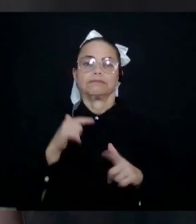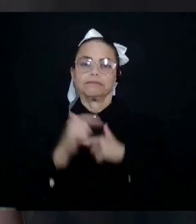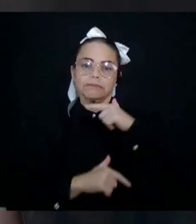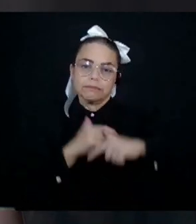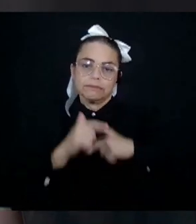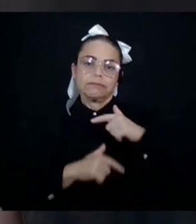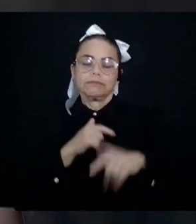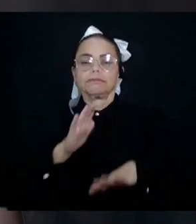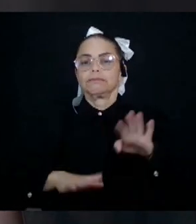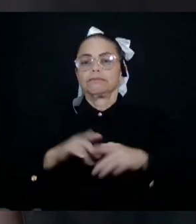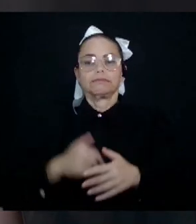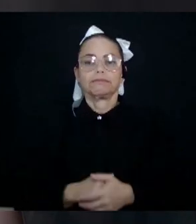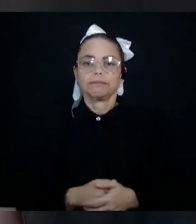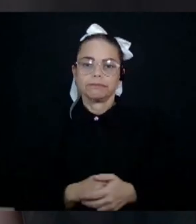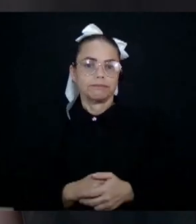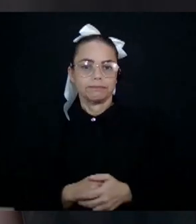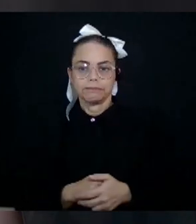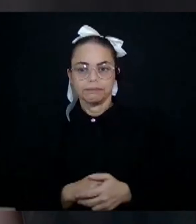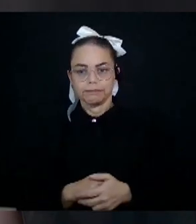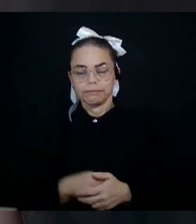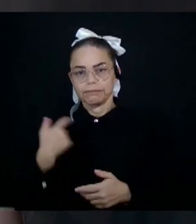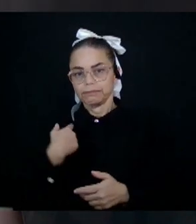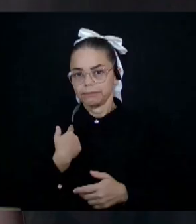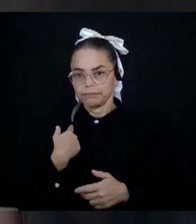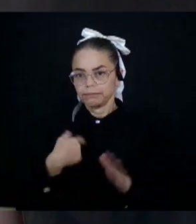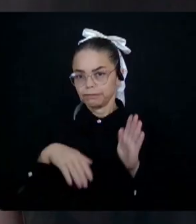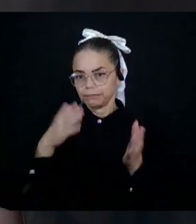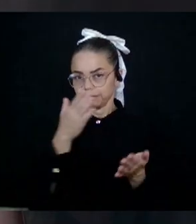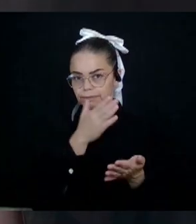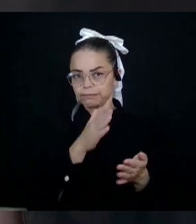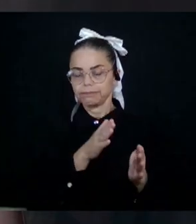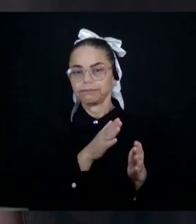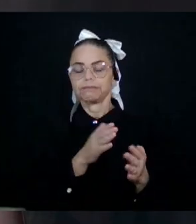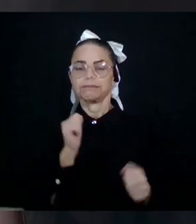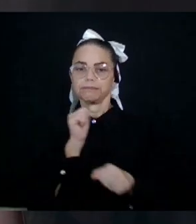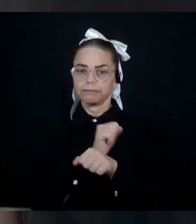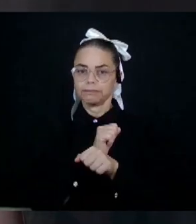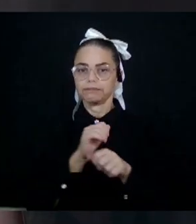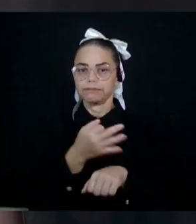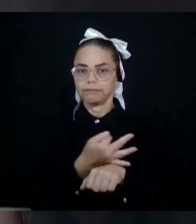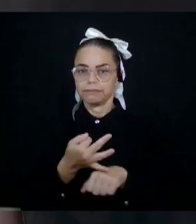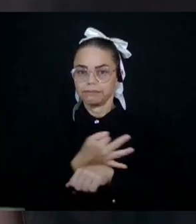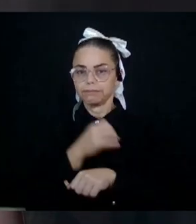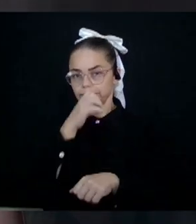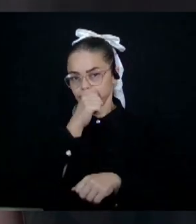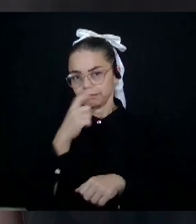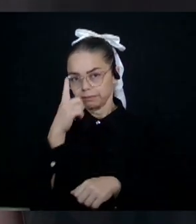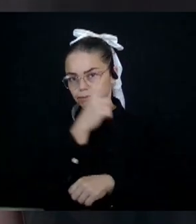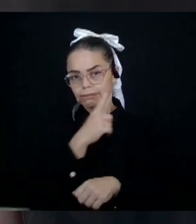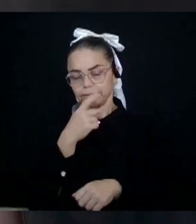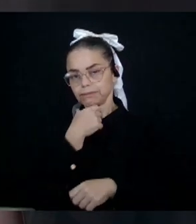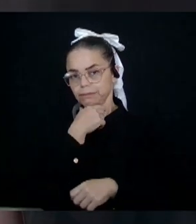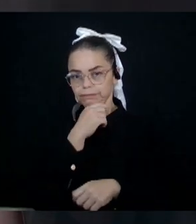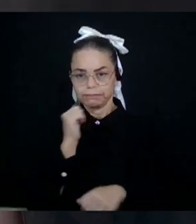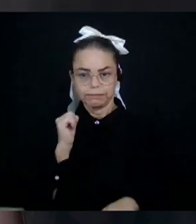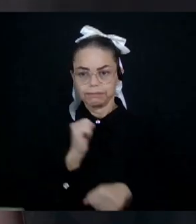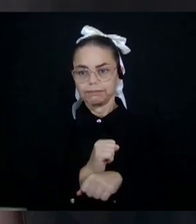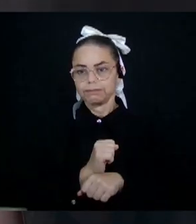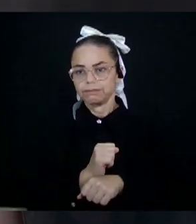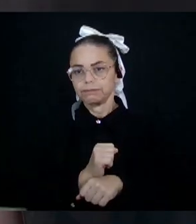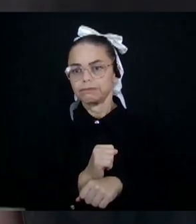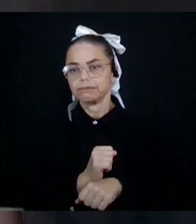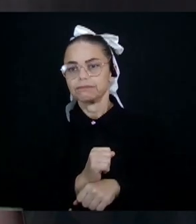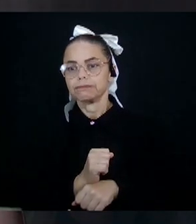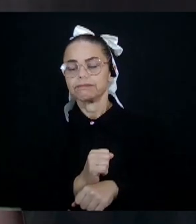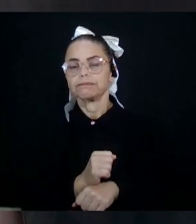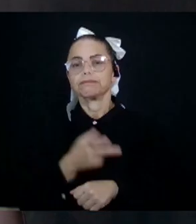nem nas pausas, nas férias, Aham. né, e nos finais de semana ele não para, né, a gente fala bastante